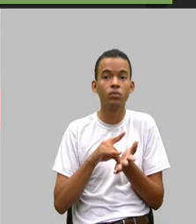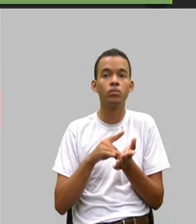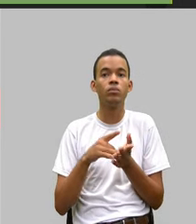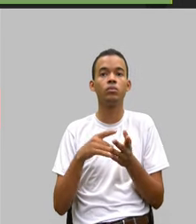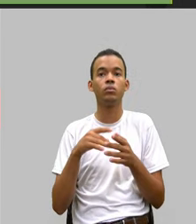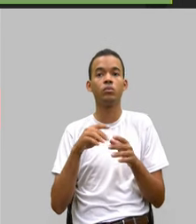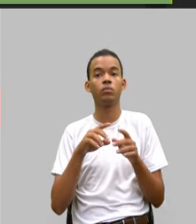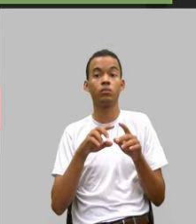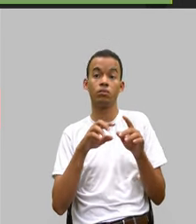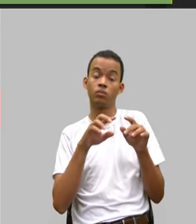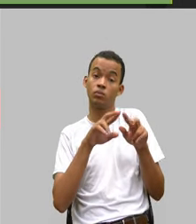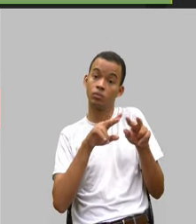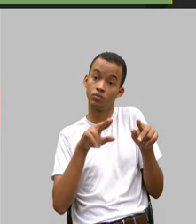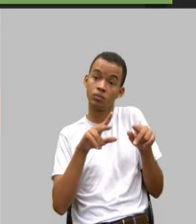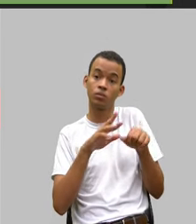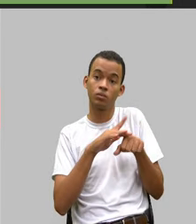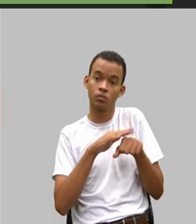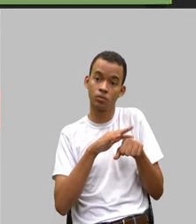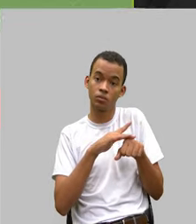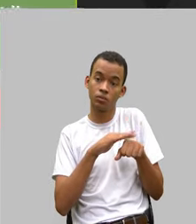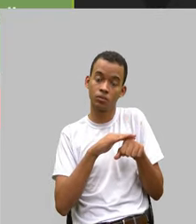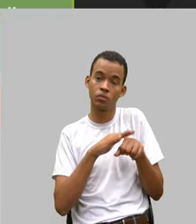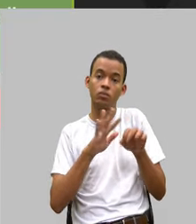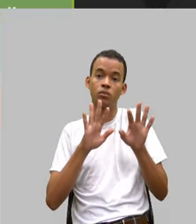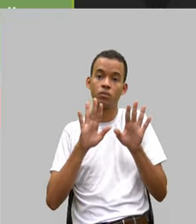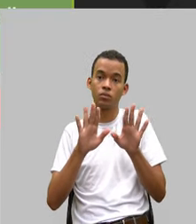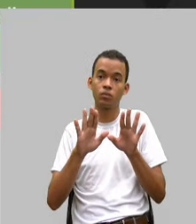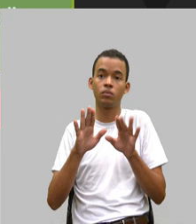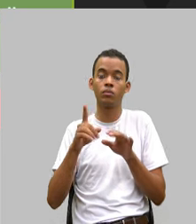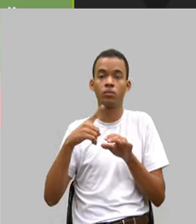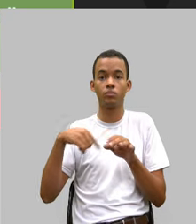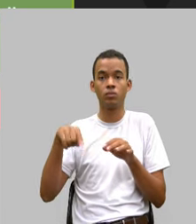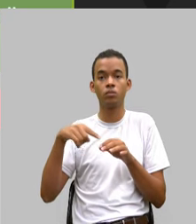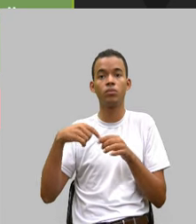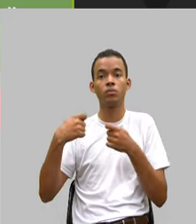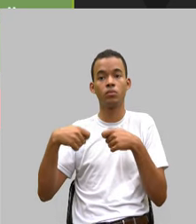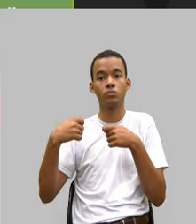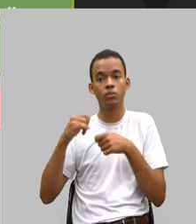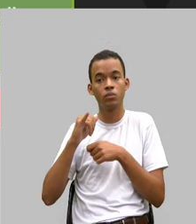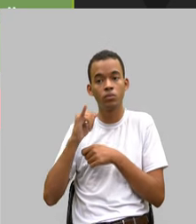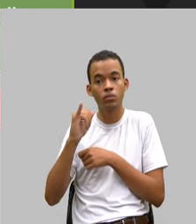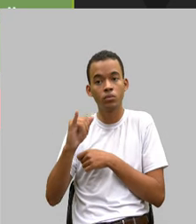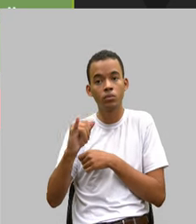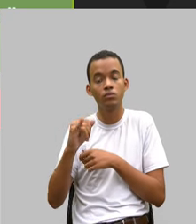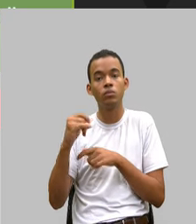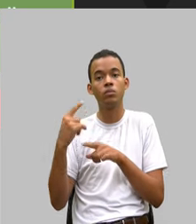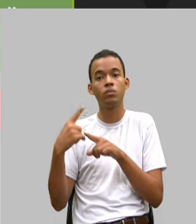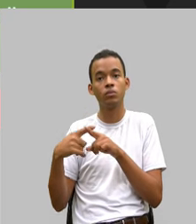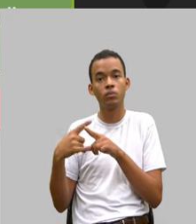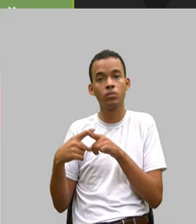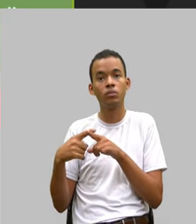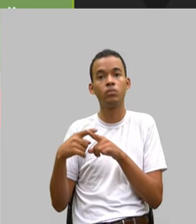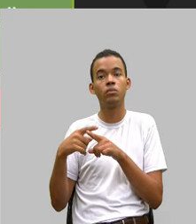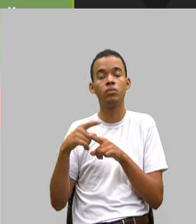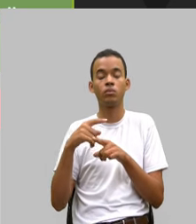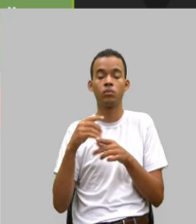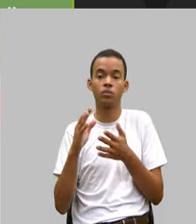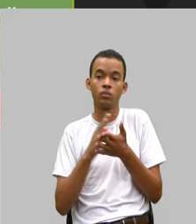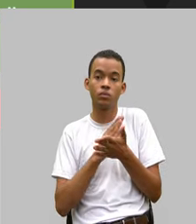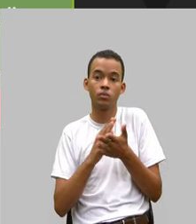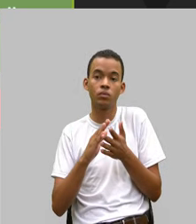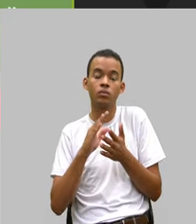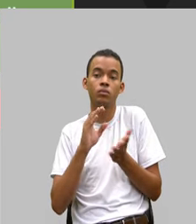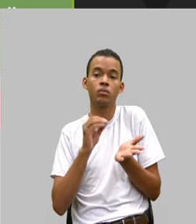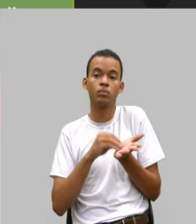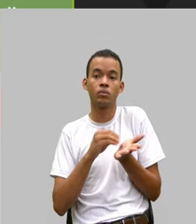patologias porém o algo que é muito importante de ser citado é que a ausência de evidência não é